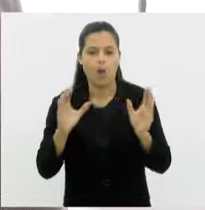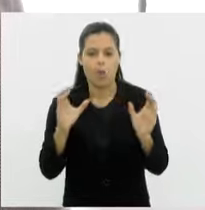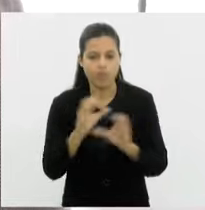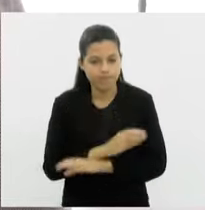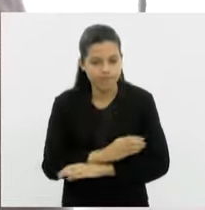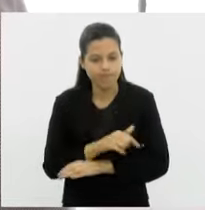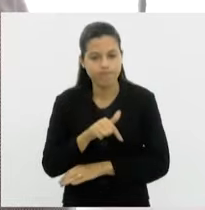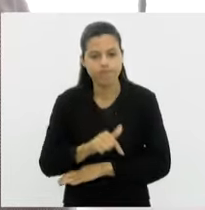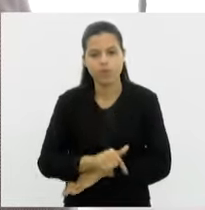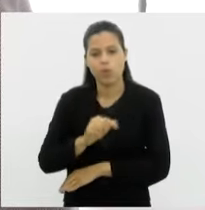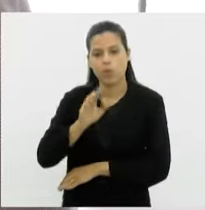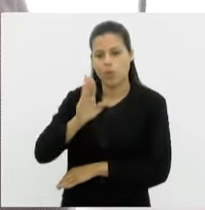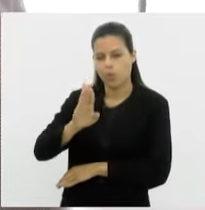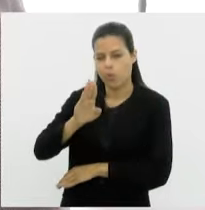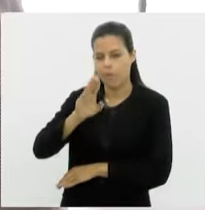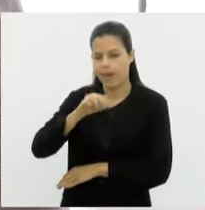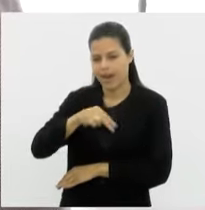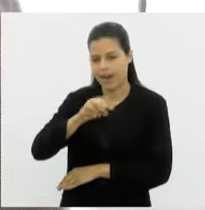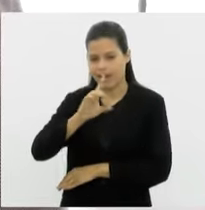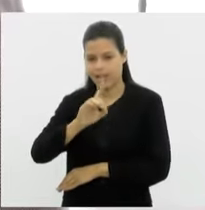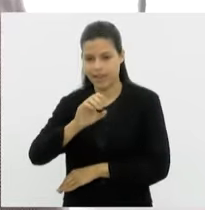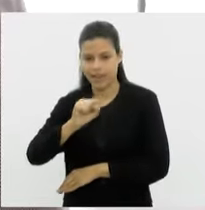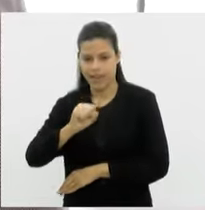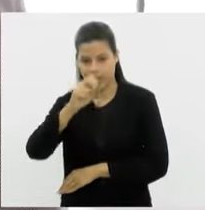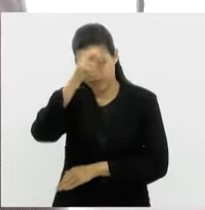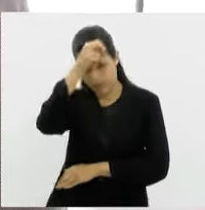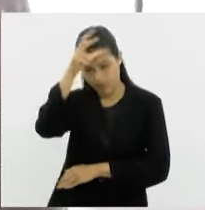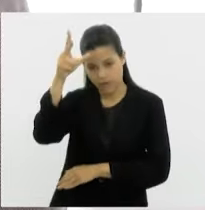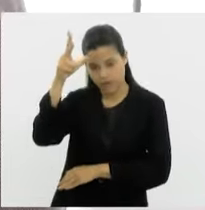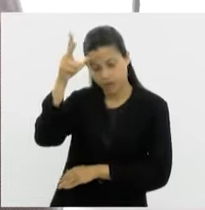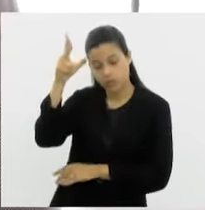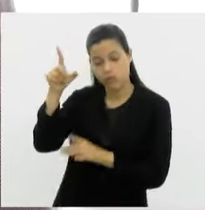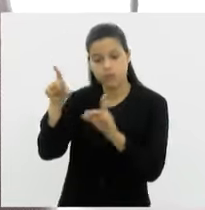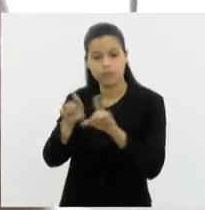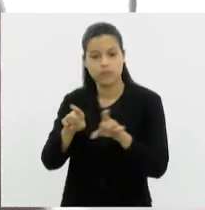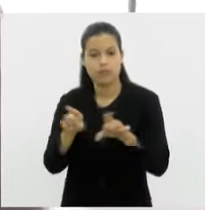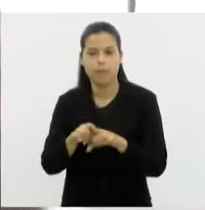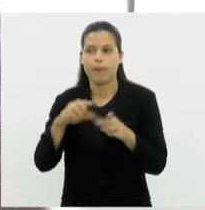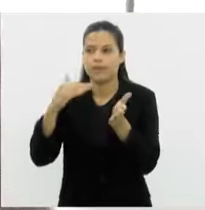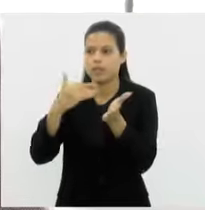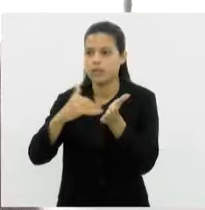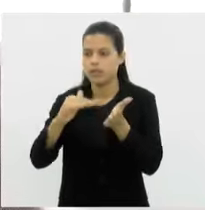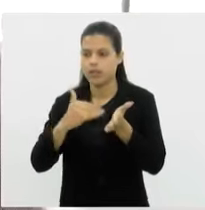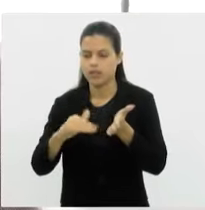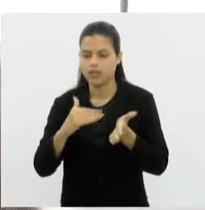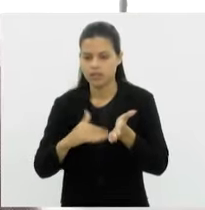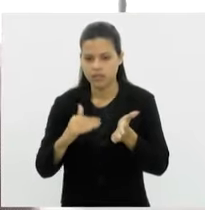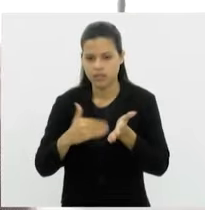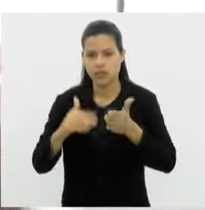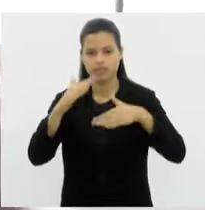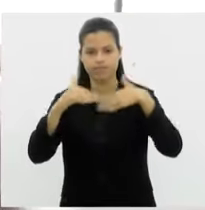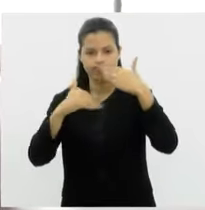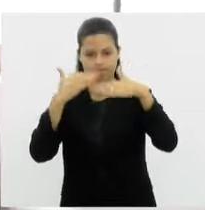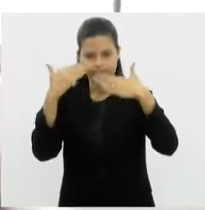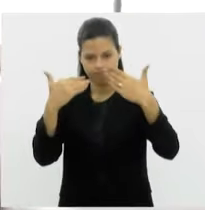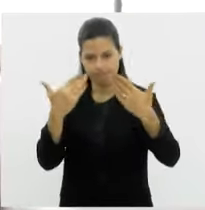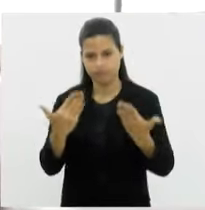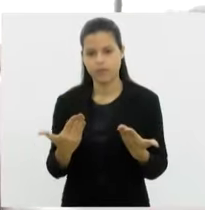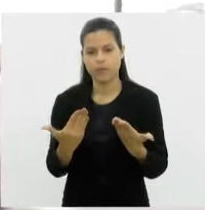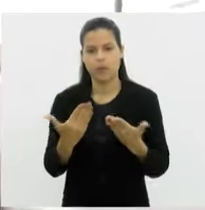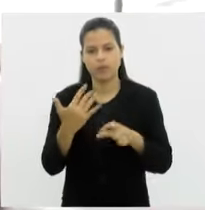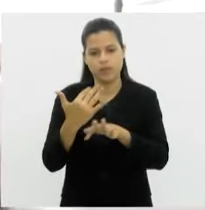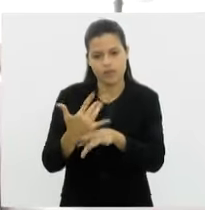do BNDES, da Prefeitura, através da, especificamente, né, da Secretaria de Desenvolvimento